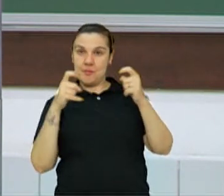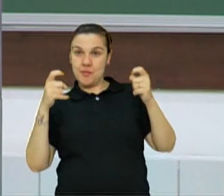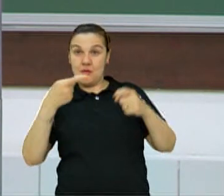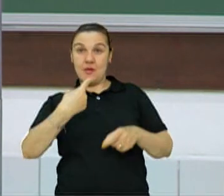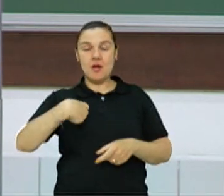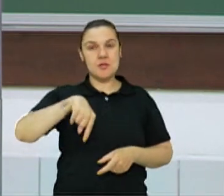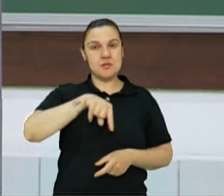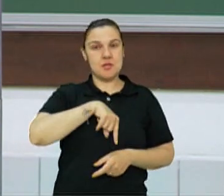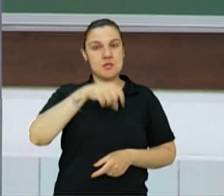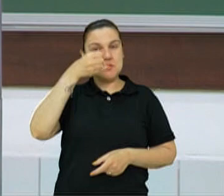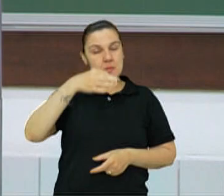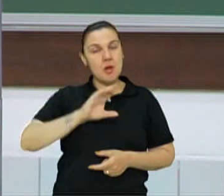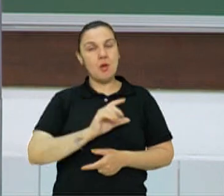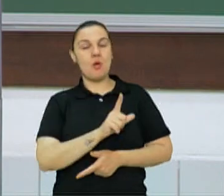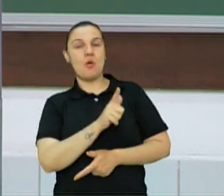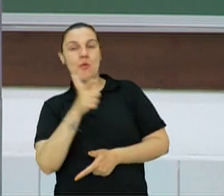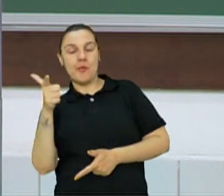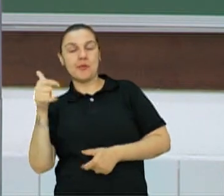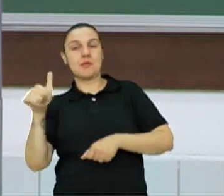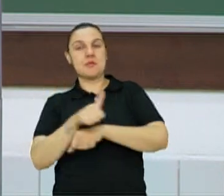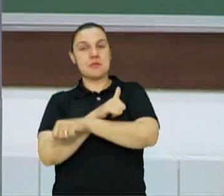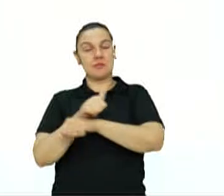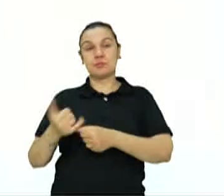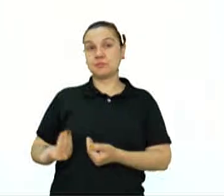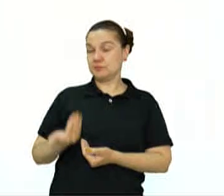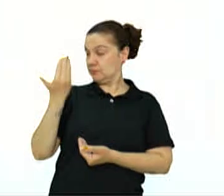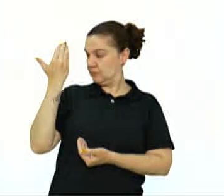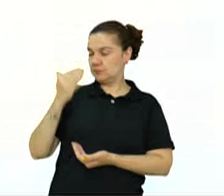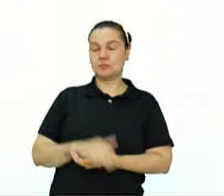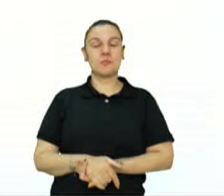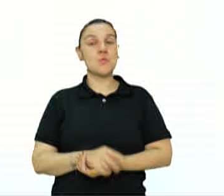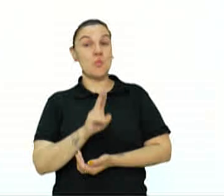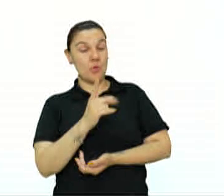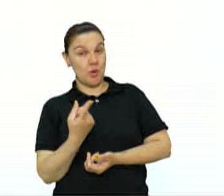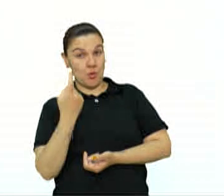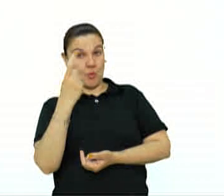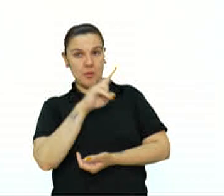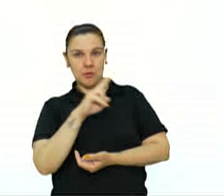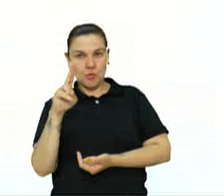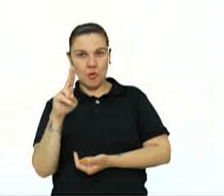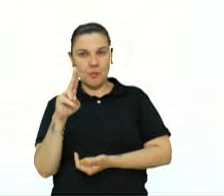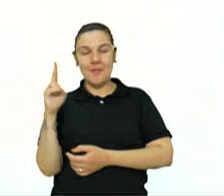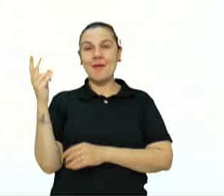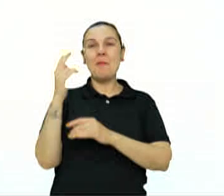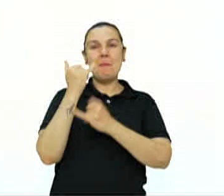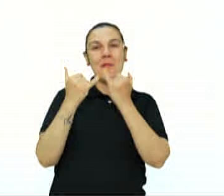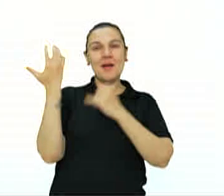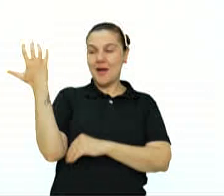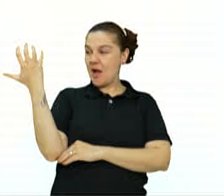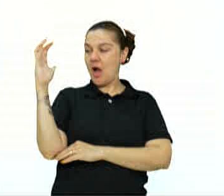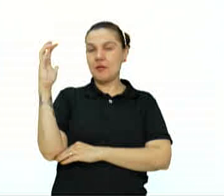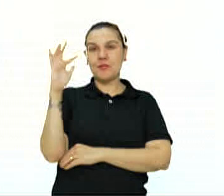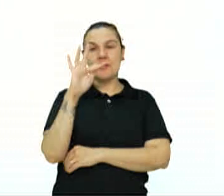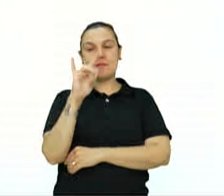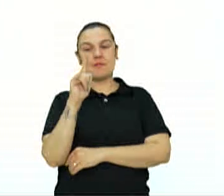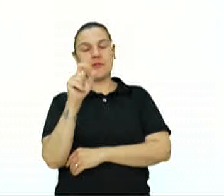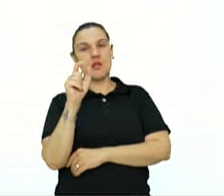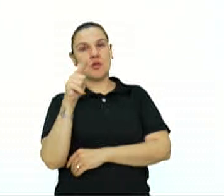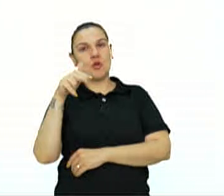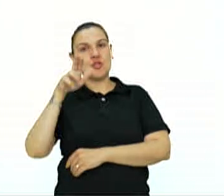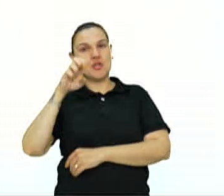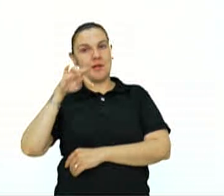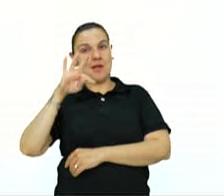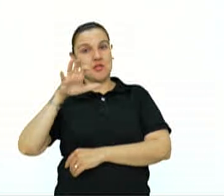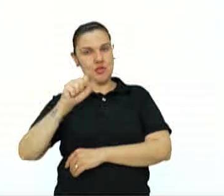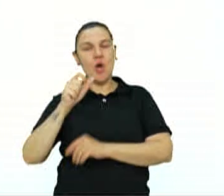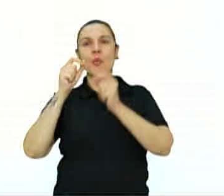utilizamos outras técnicas para analisarmos isso. Uma delas nós vamos chamar de árvores filogenéticas. E eu vou